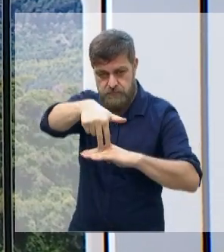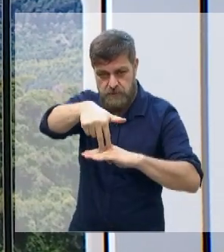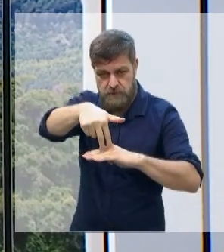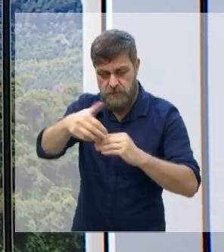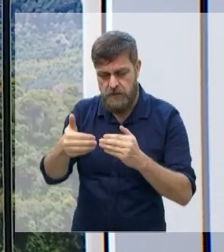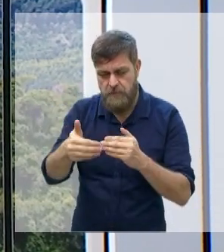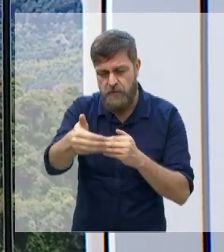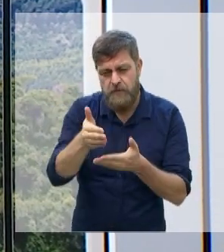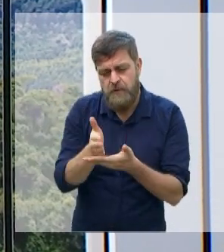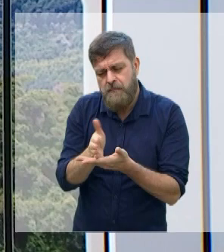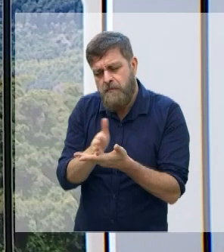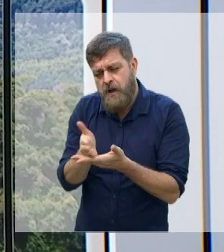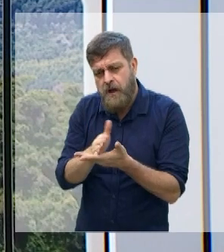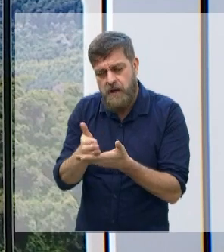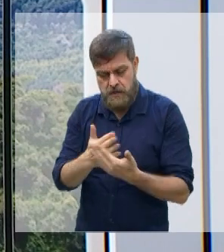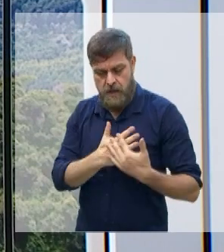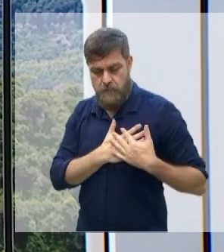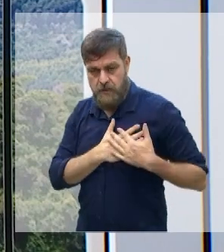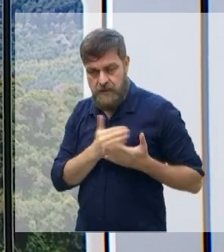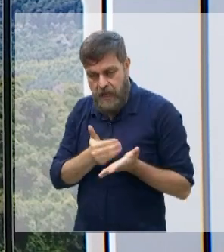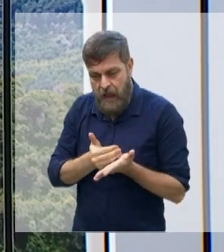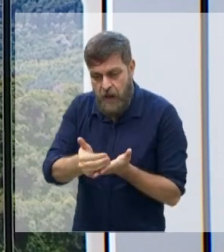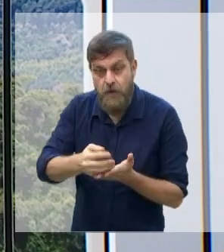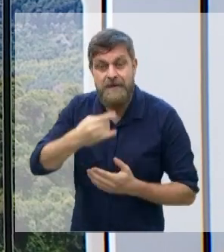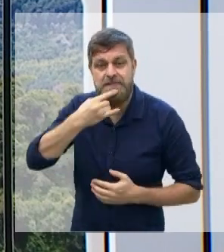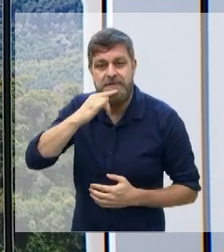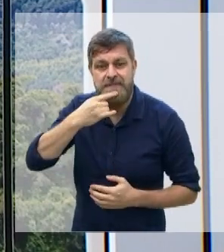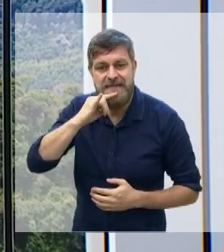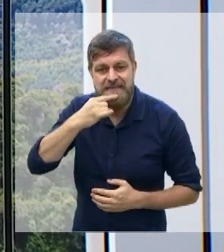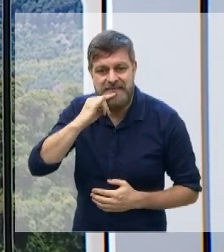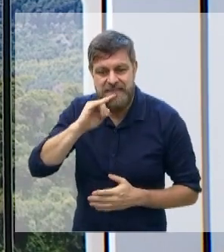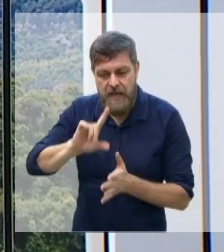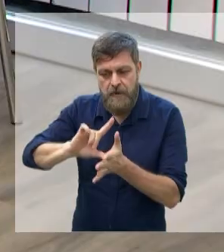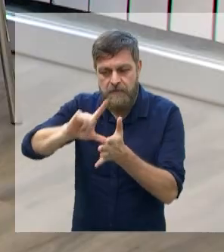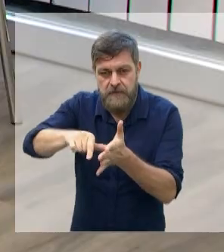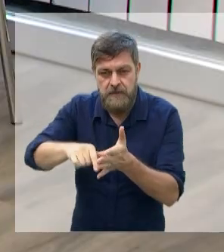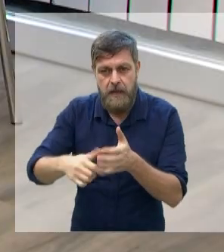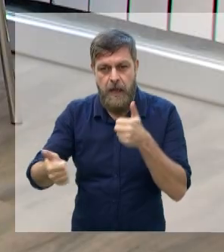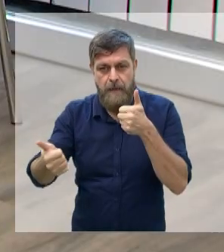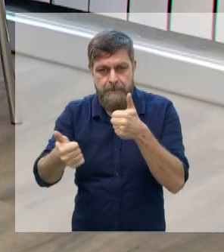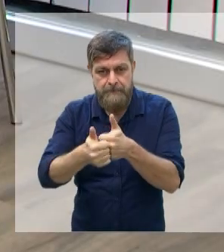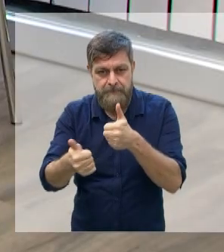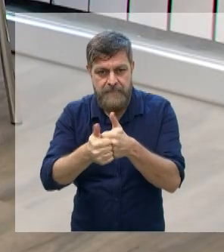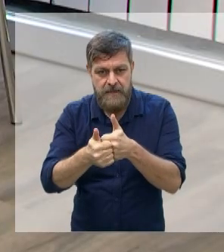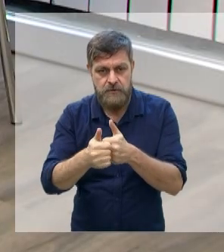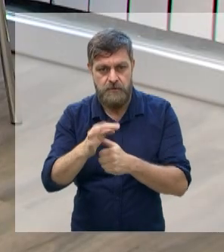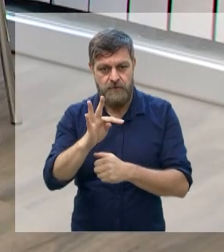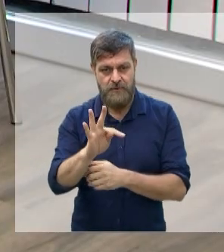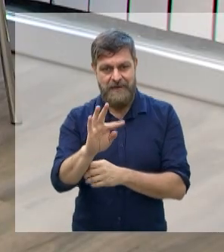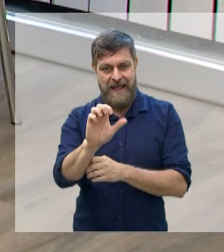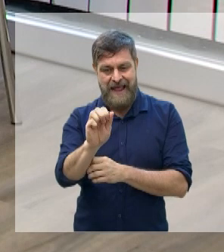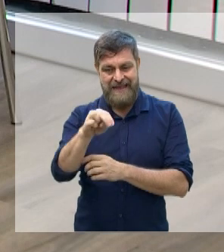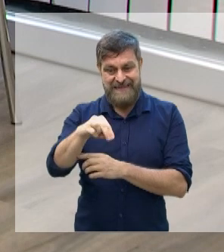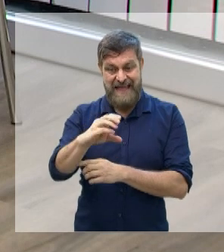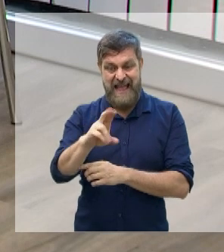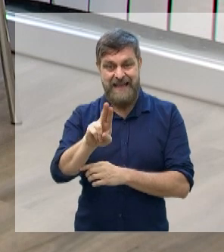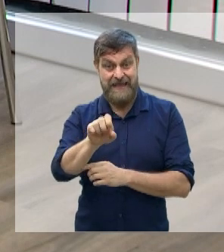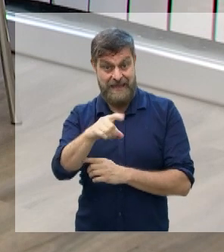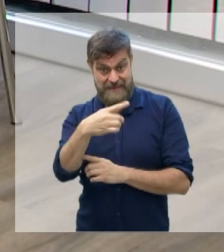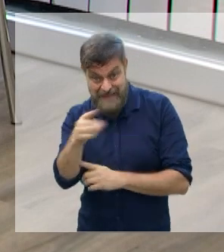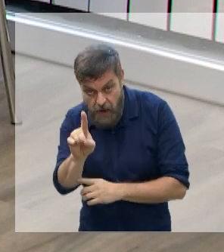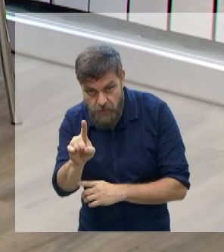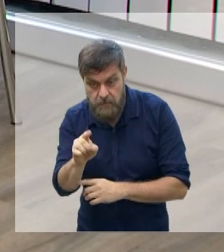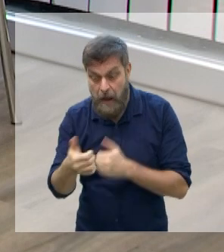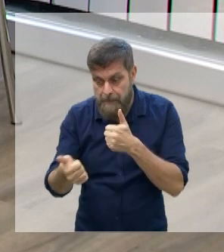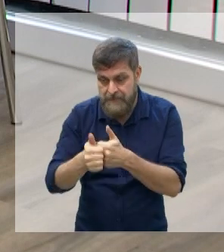entre no final da moreira e começo a piracicaba que vem na sequência é do tancredão isso exatamente perde sempre